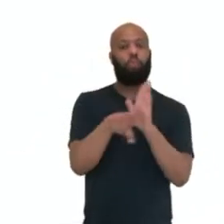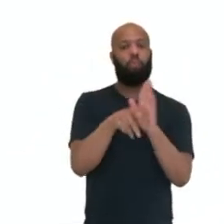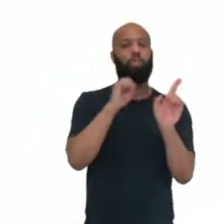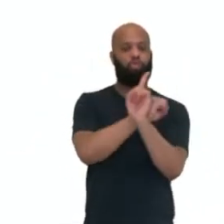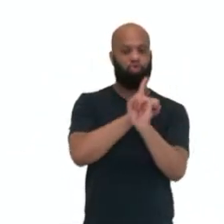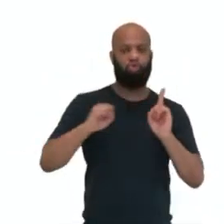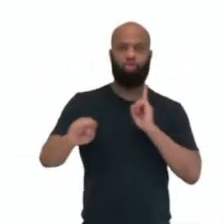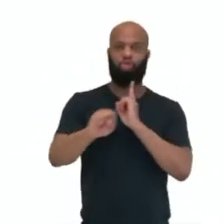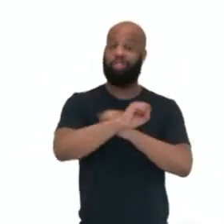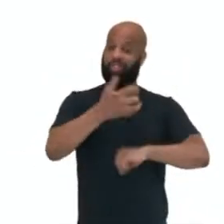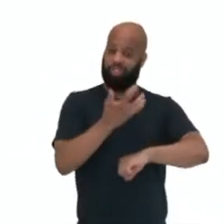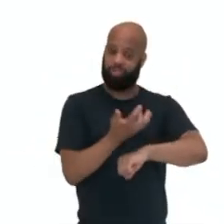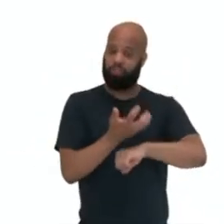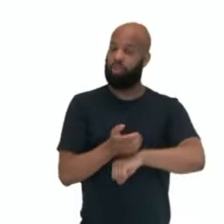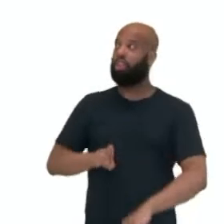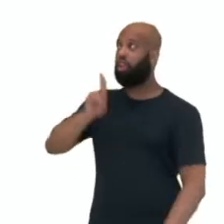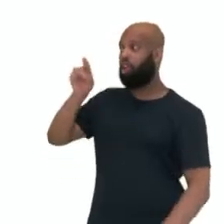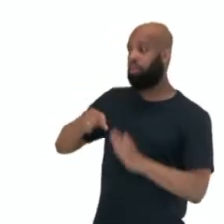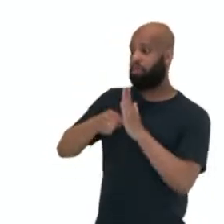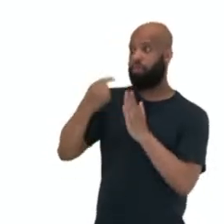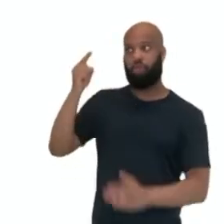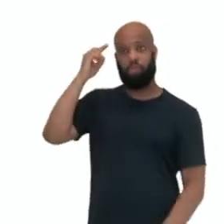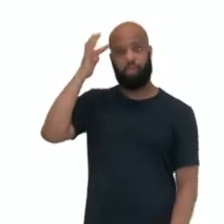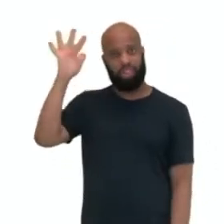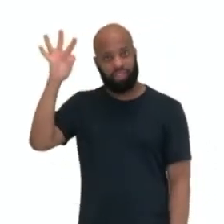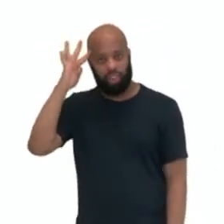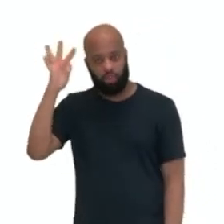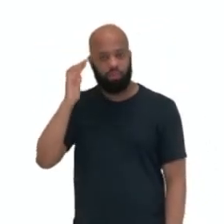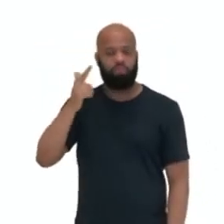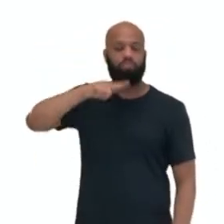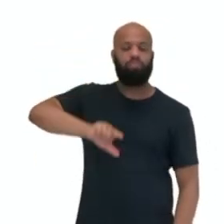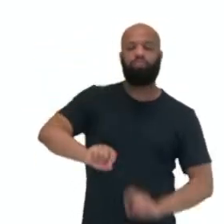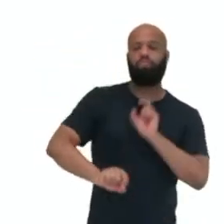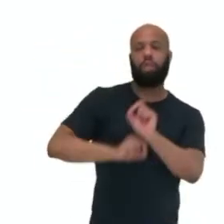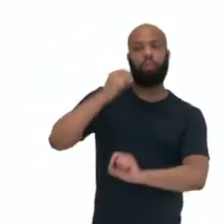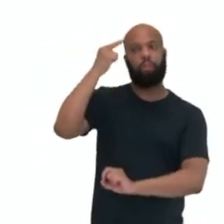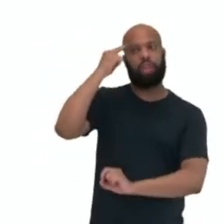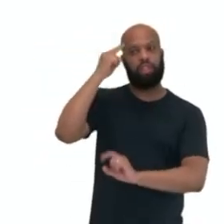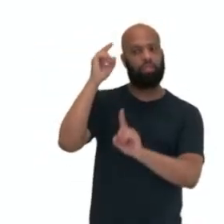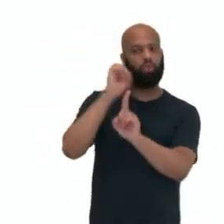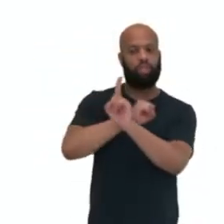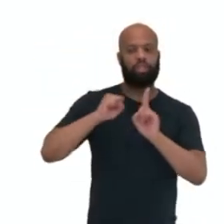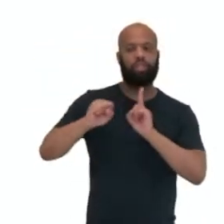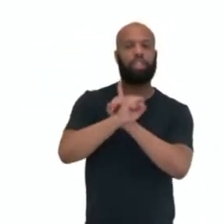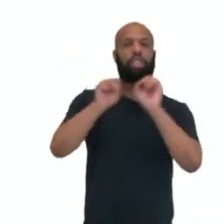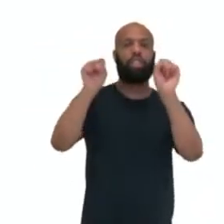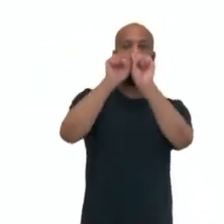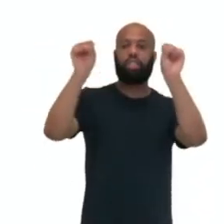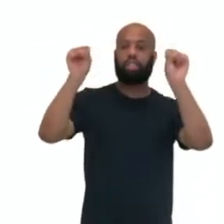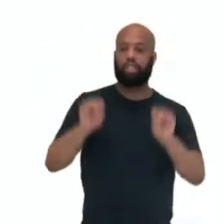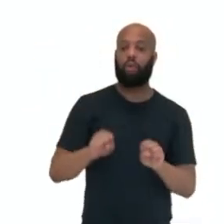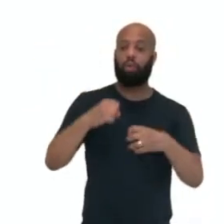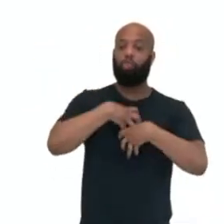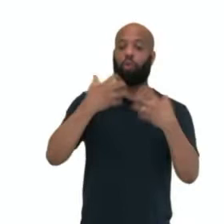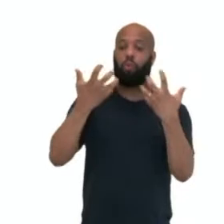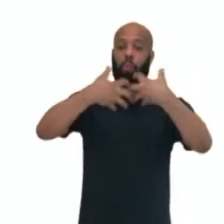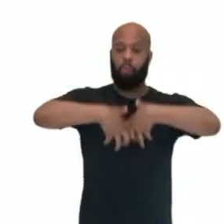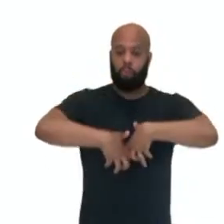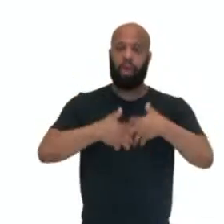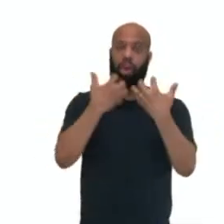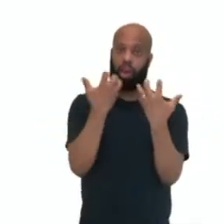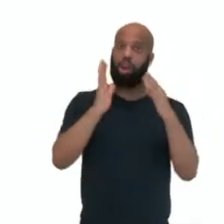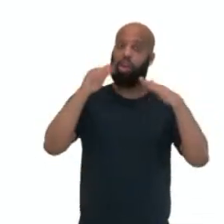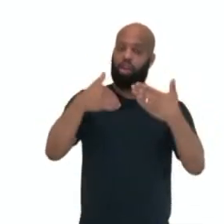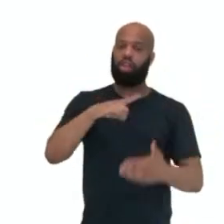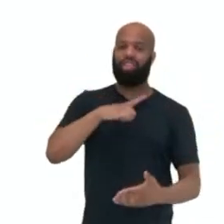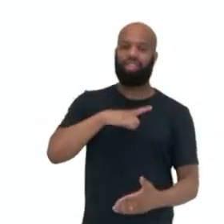sociologia. Ele foi um dos primeiros pensadores a conceber a sociedade como um sistema mecânico. O